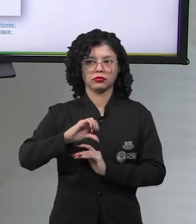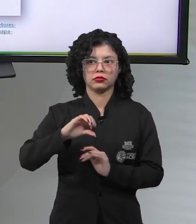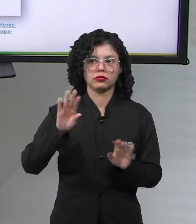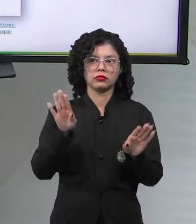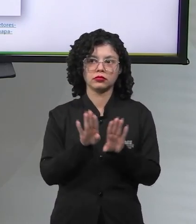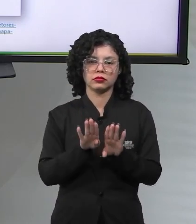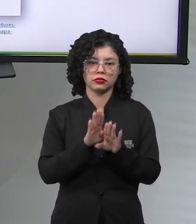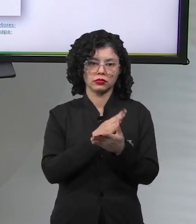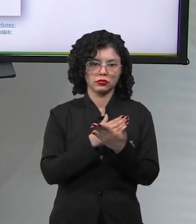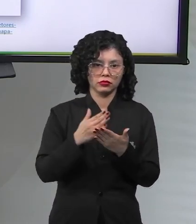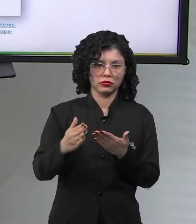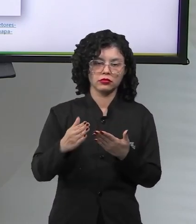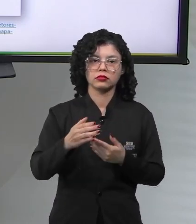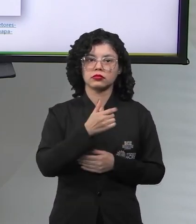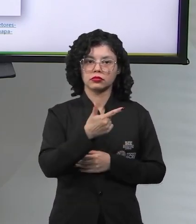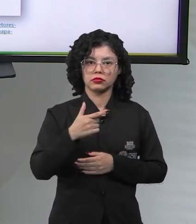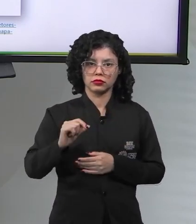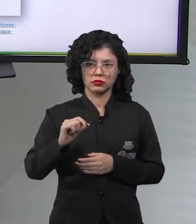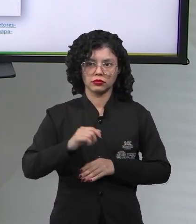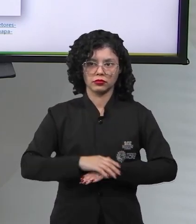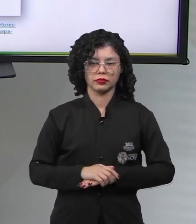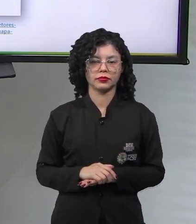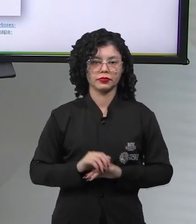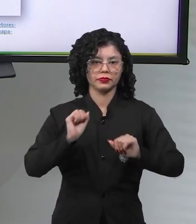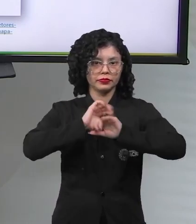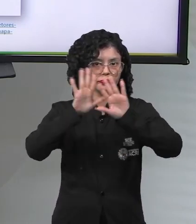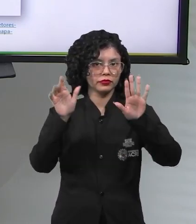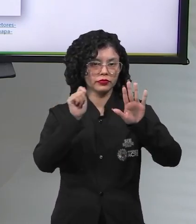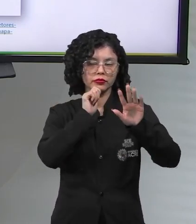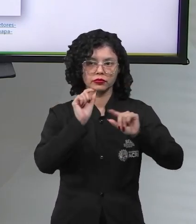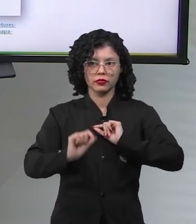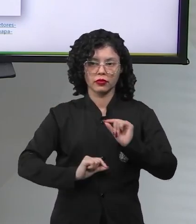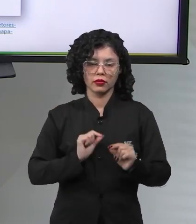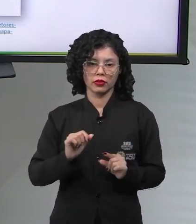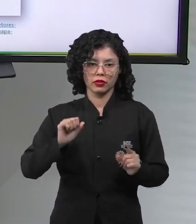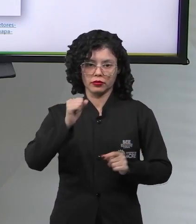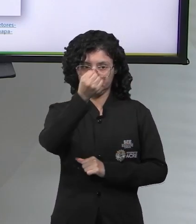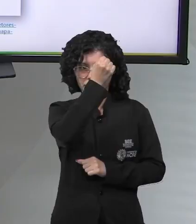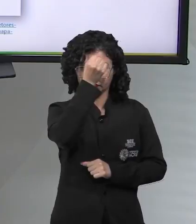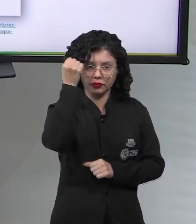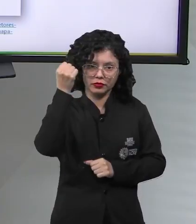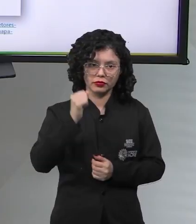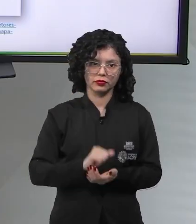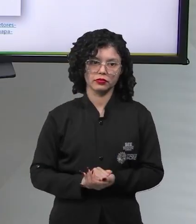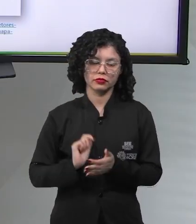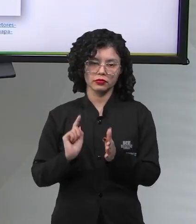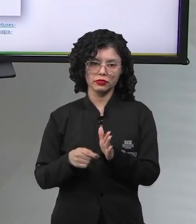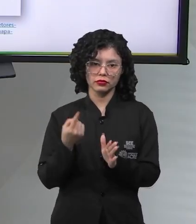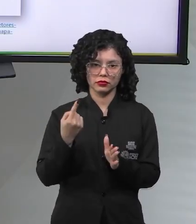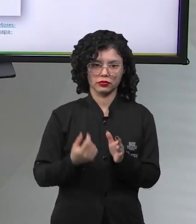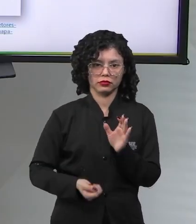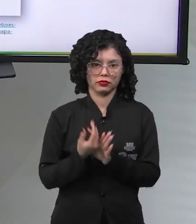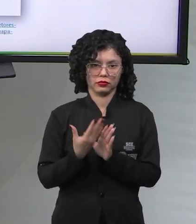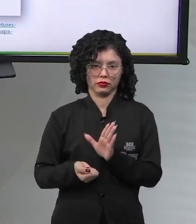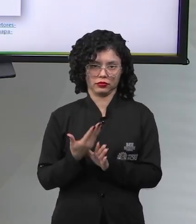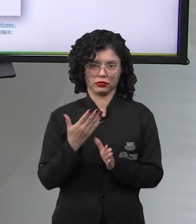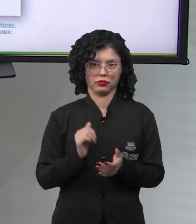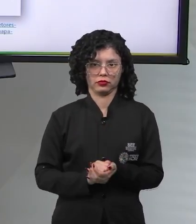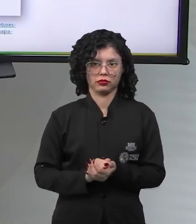e início do século XX. E é claro que a sociologia, as primeiras